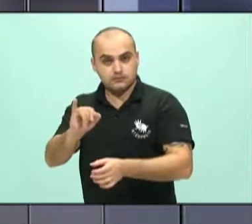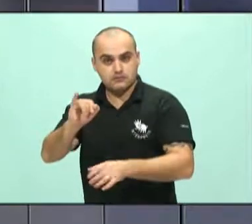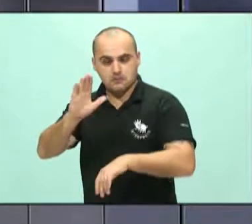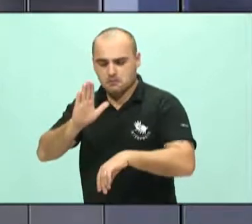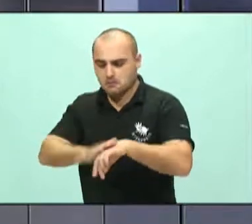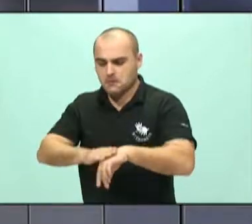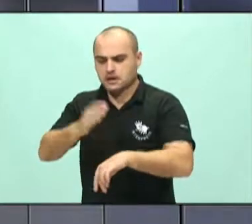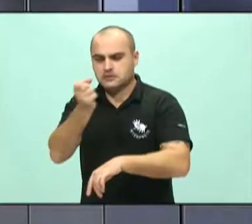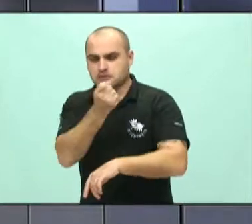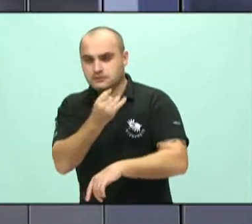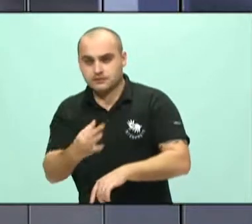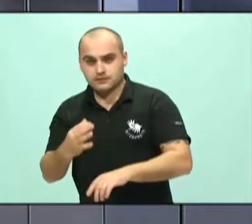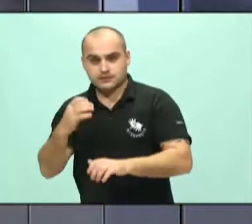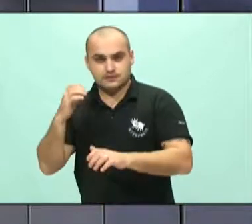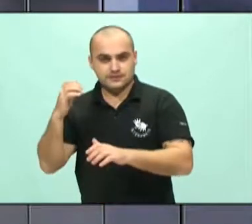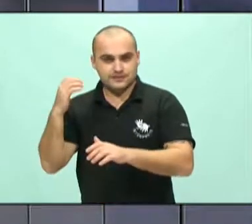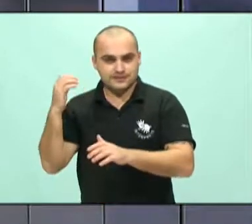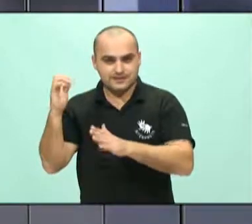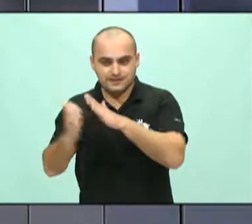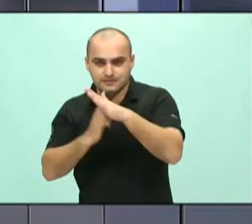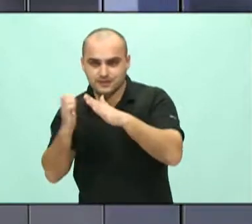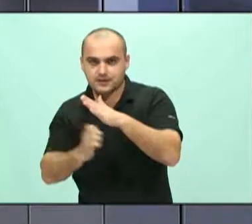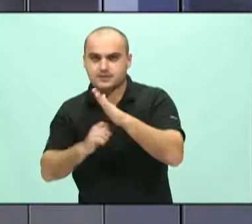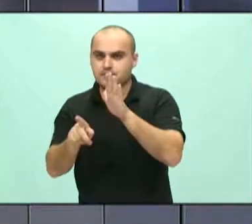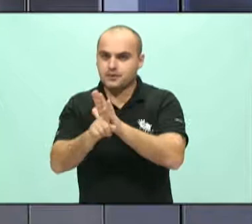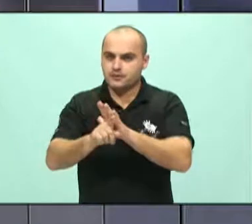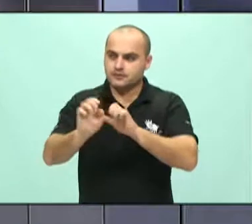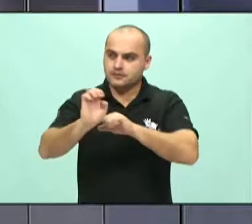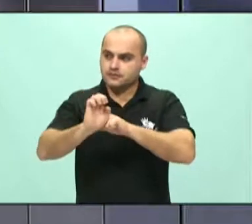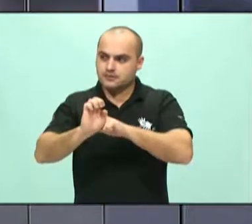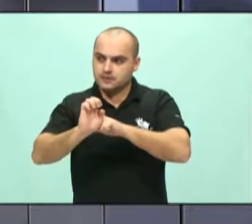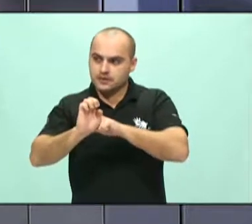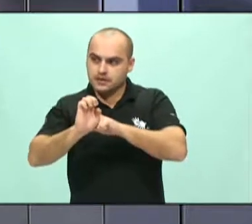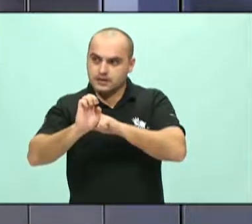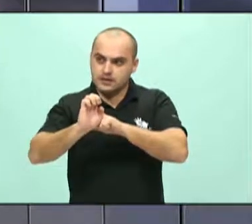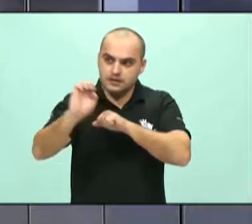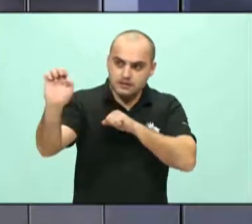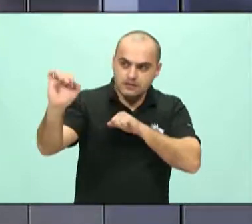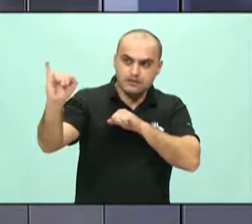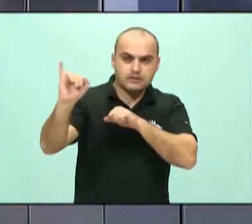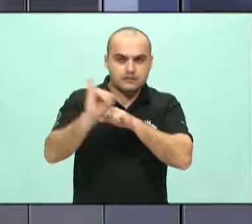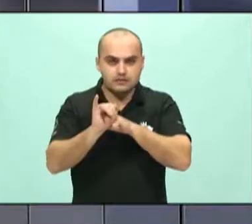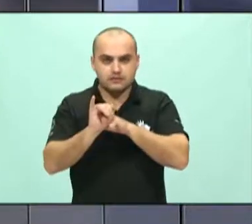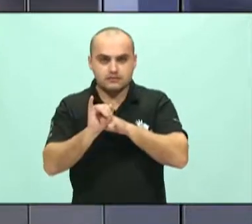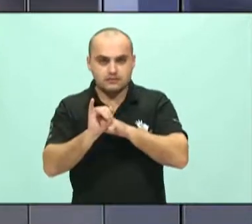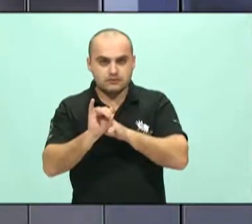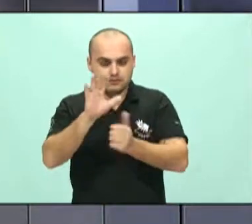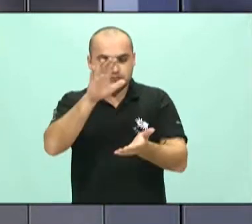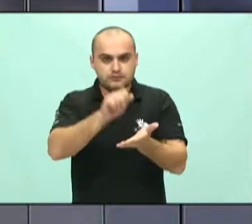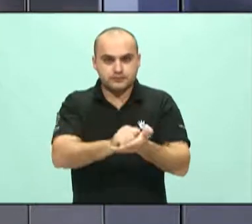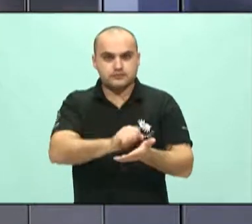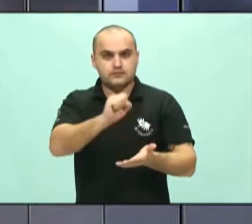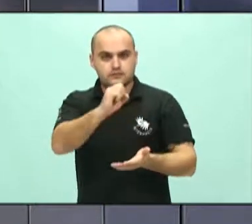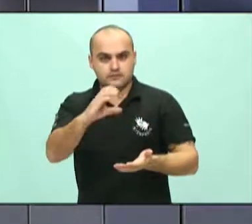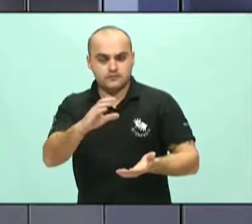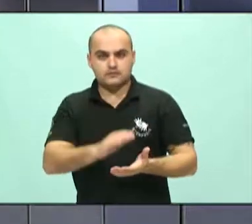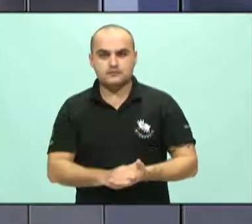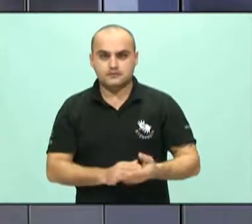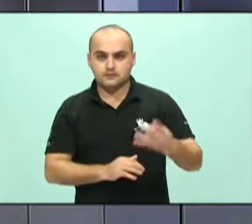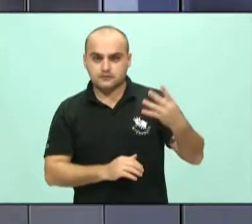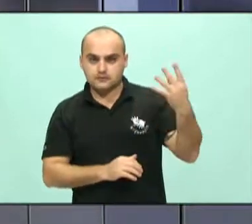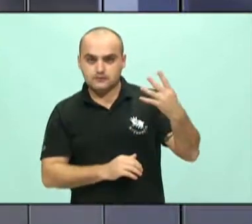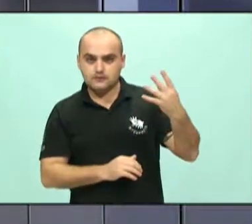de comércio exterior, de importação e exportação, registradas no estado de Santa Catarina. Nós temos o 4º maior número